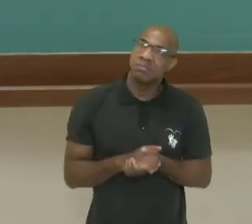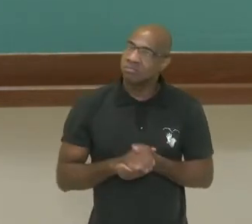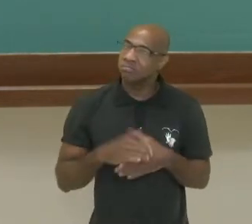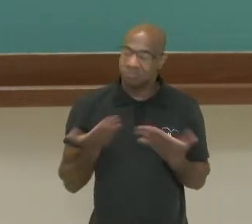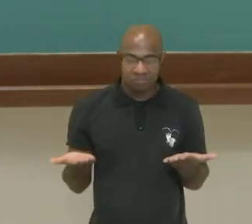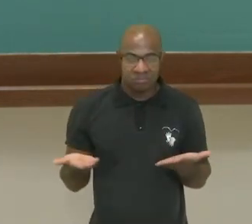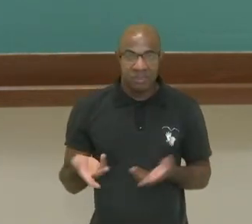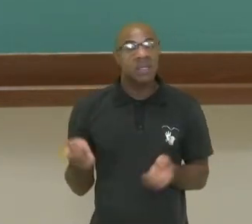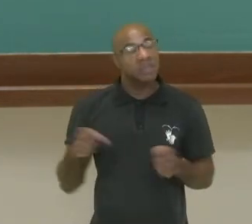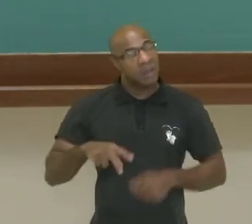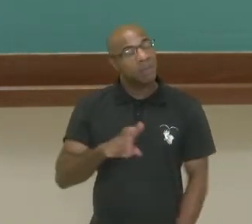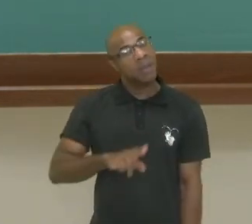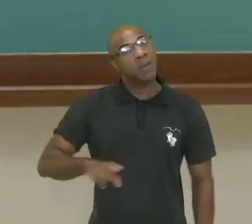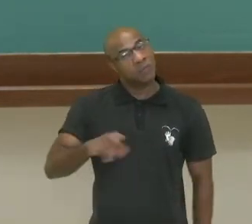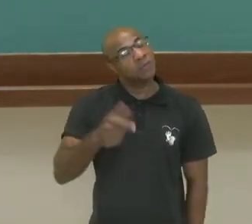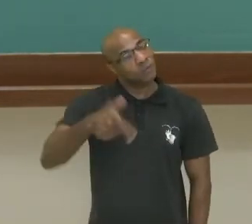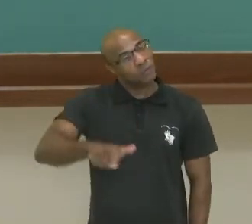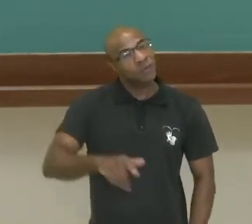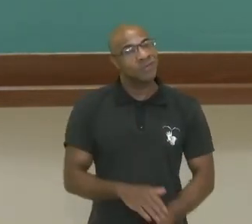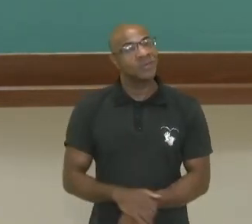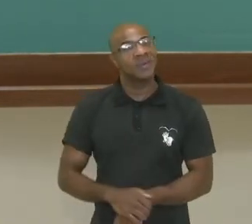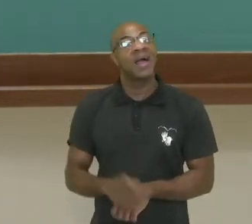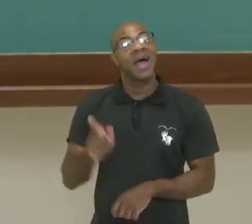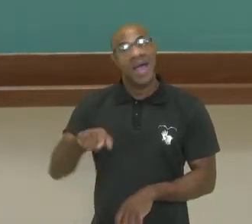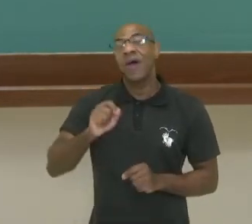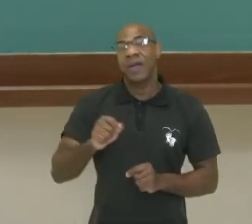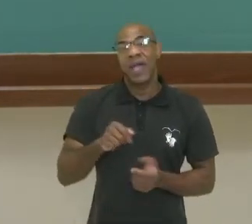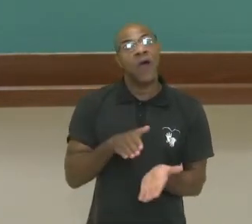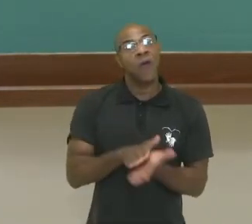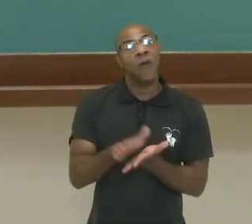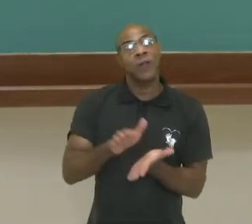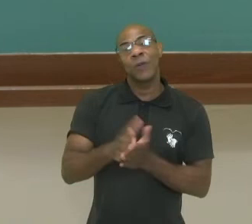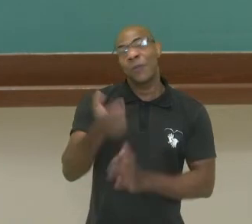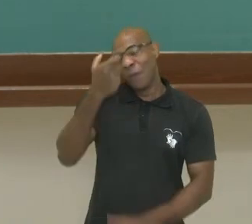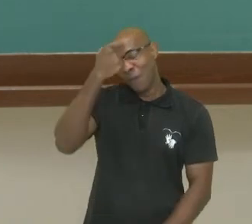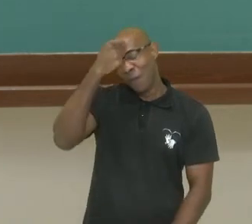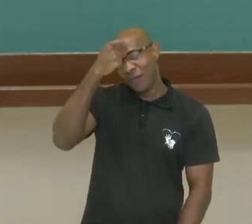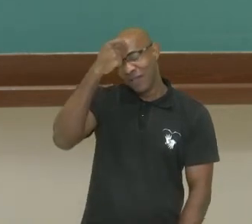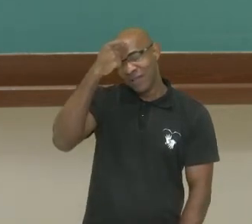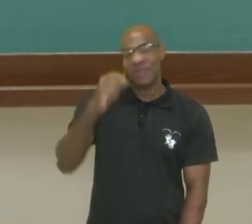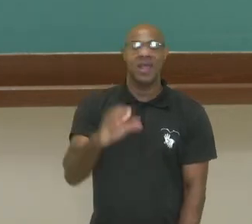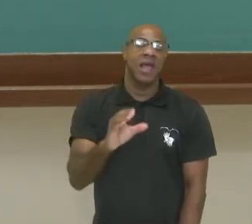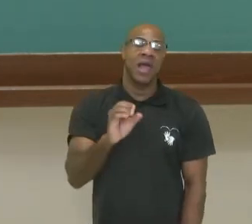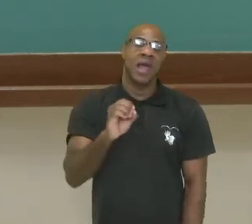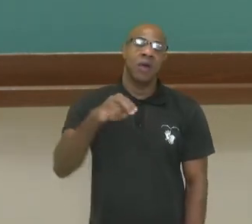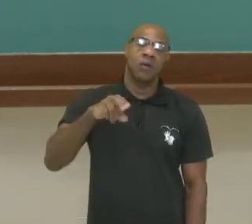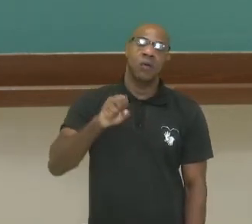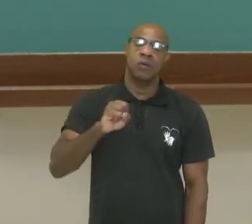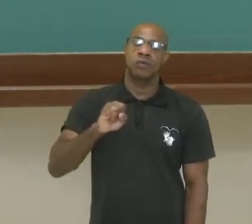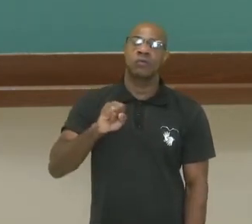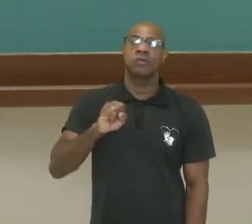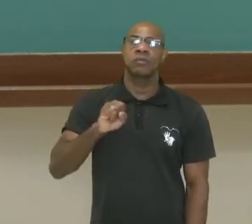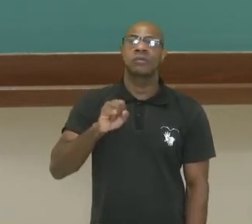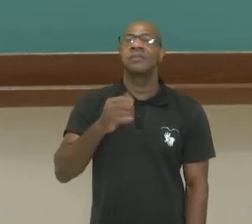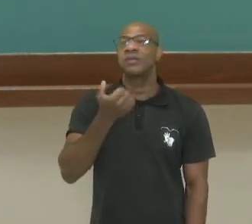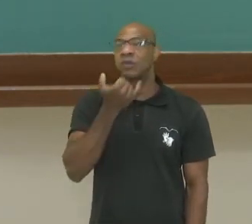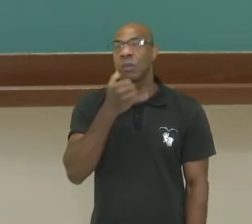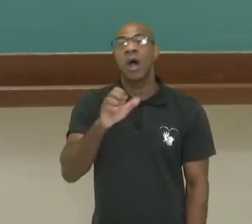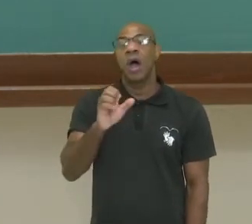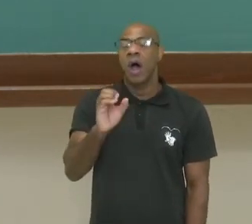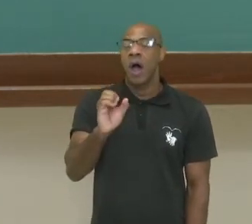diminui o consumo. Apenas para ilustrar o que nós estamos falando de consumo circular,